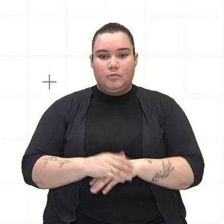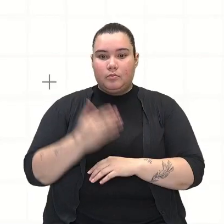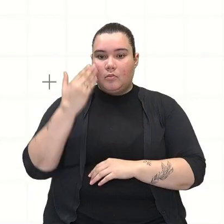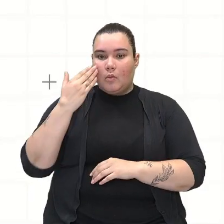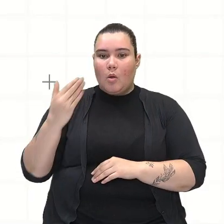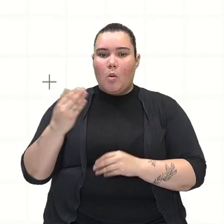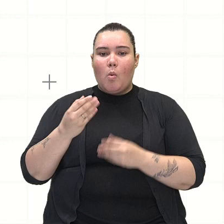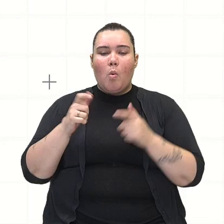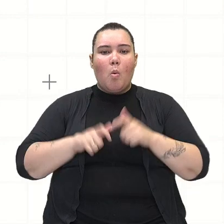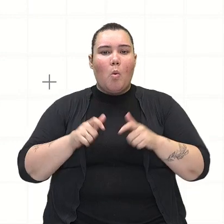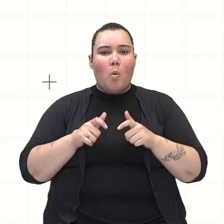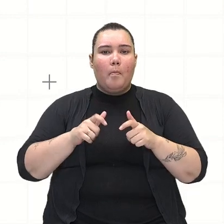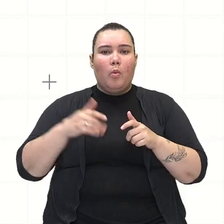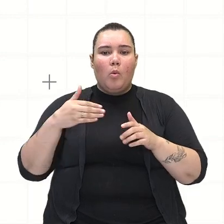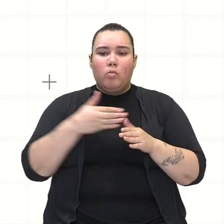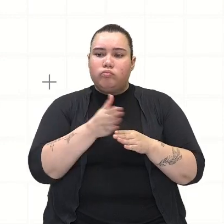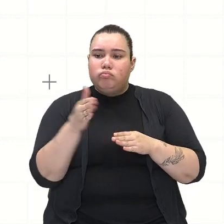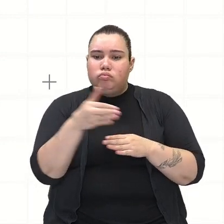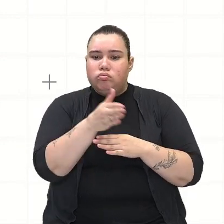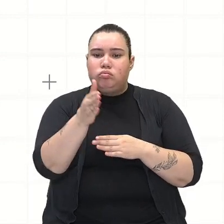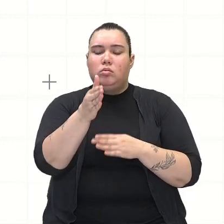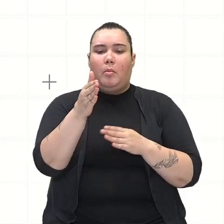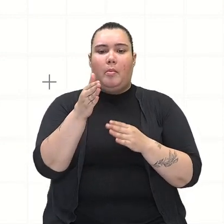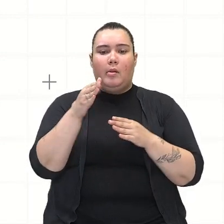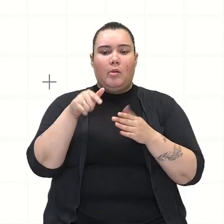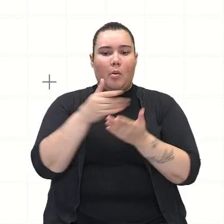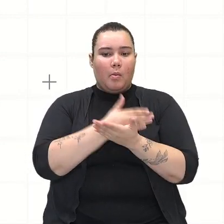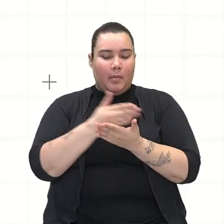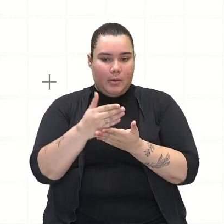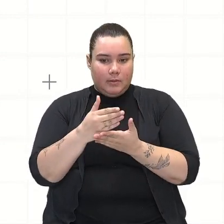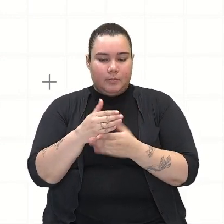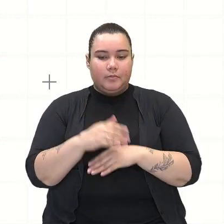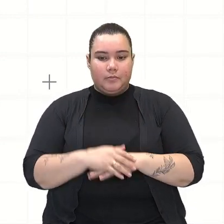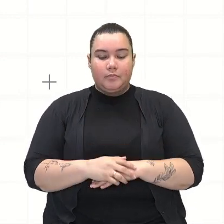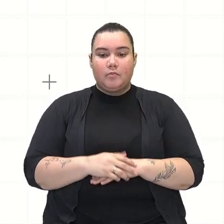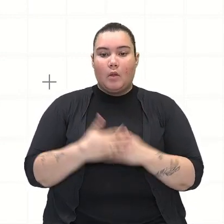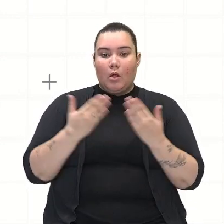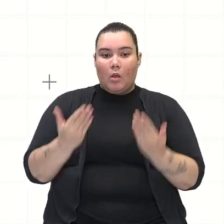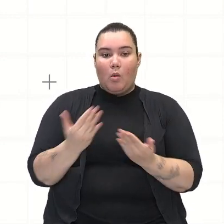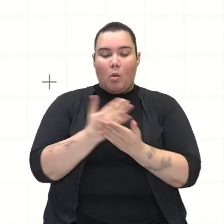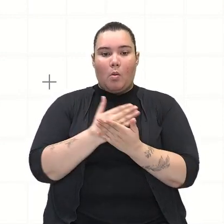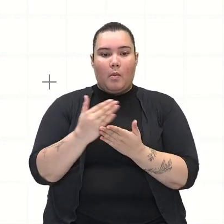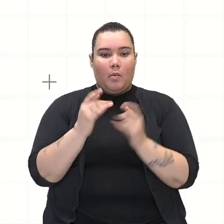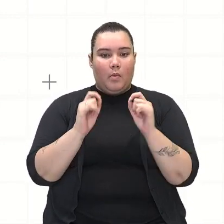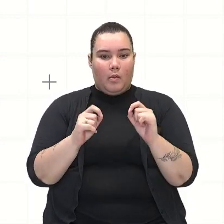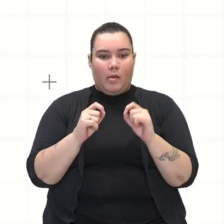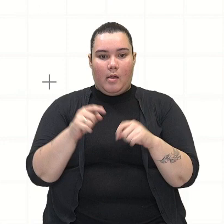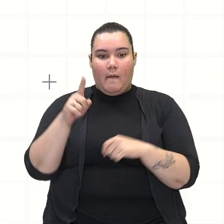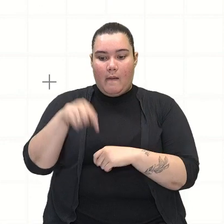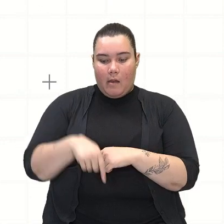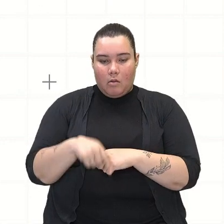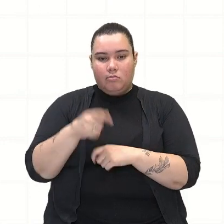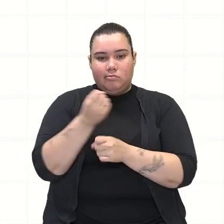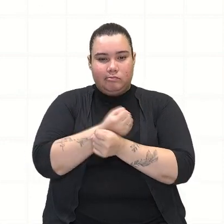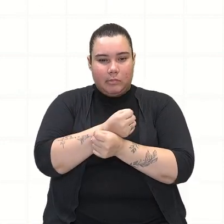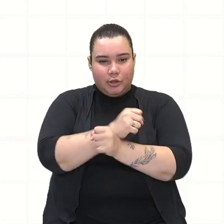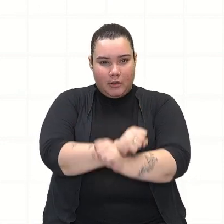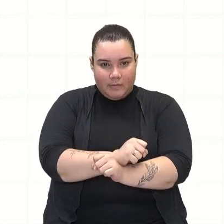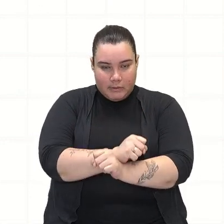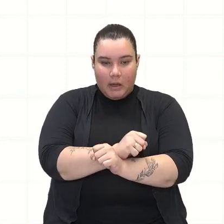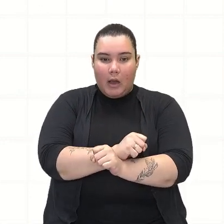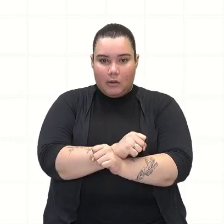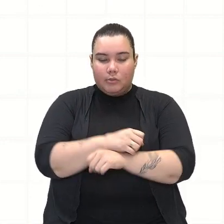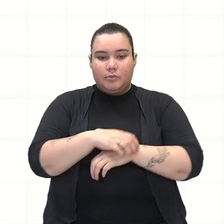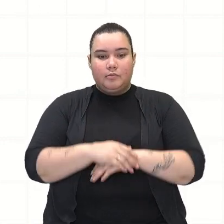da escravidão. Então, o comércio de escravizados, ele também conhecido como tráfico negreiro. Ele ocorria